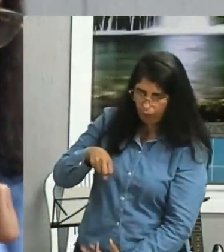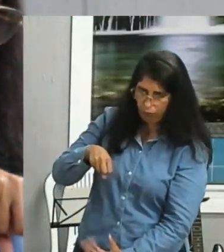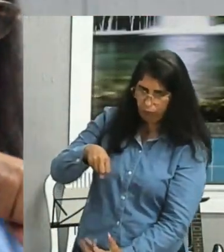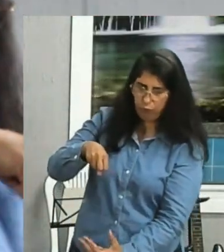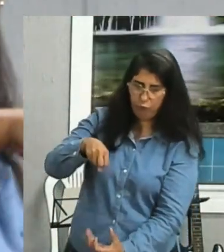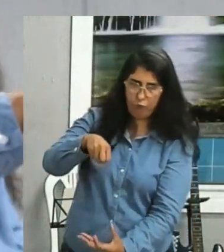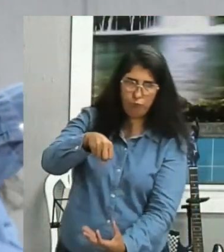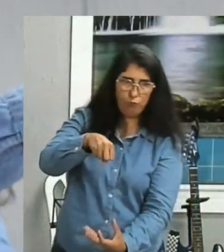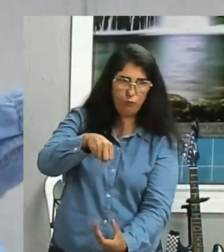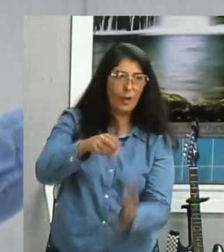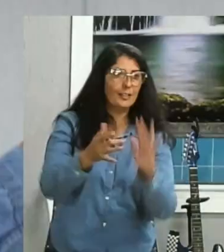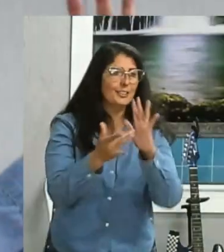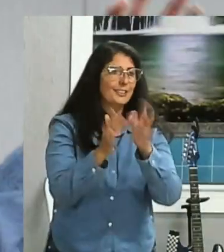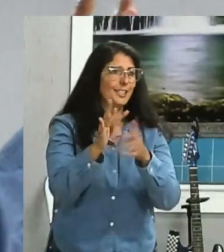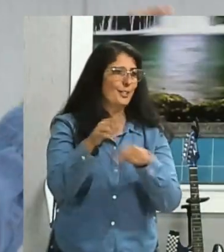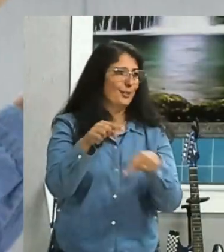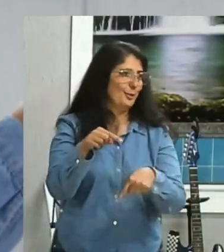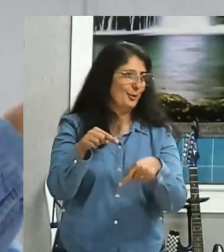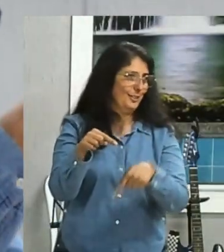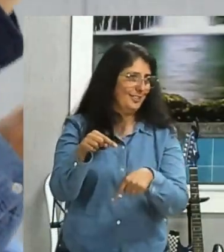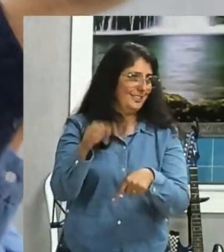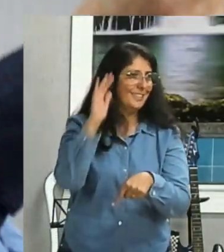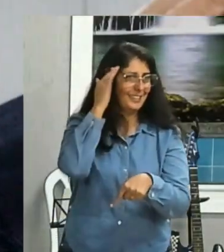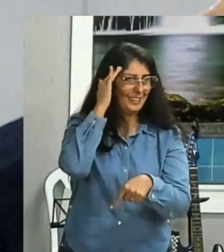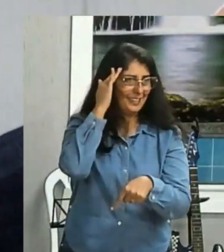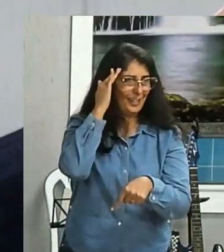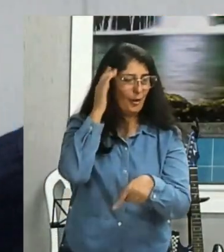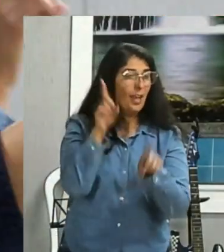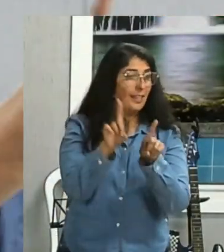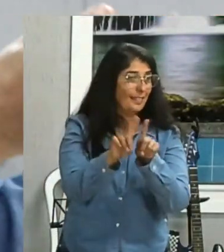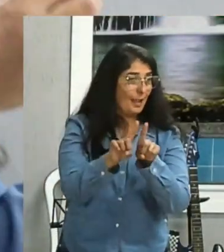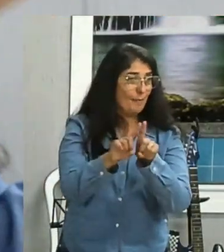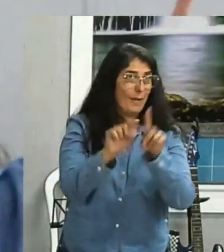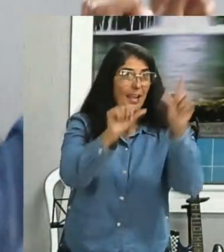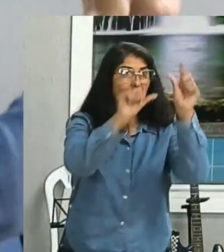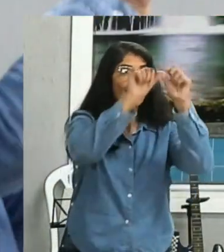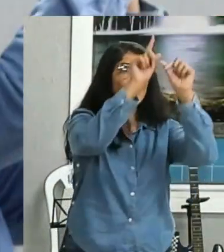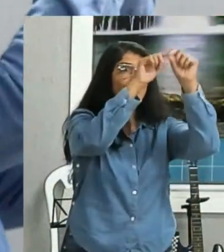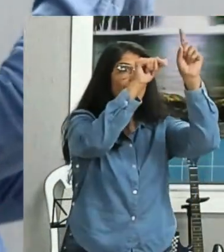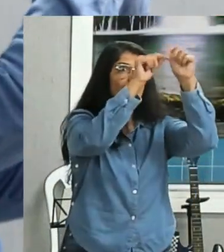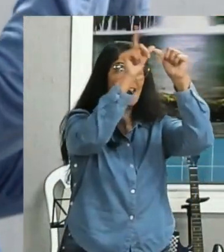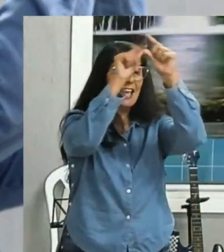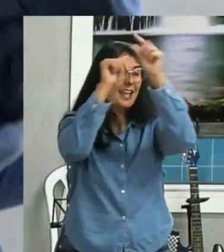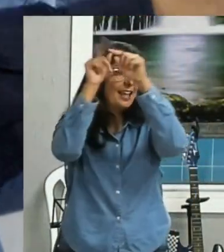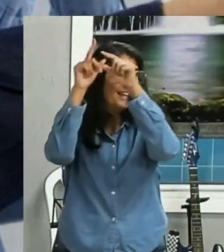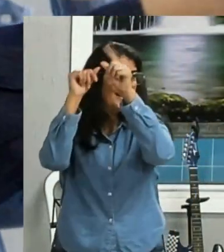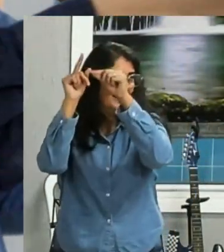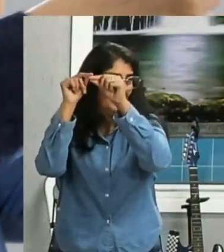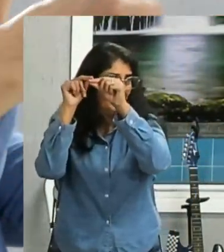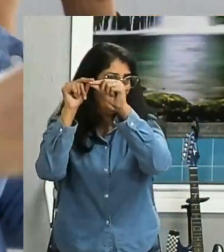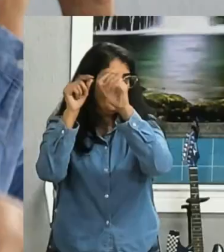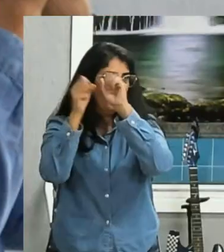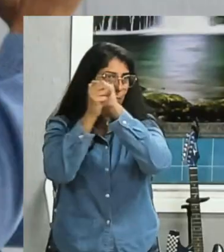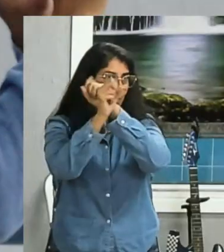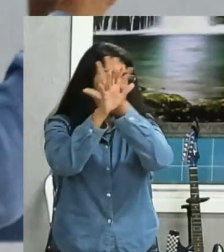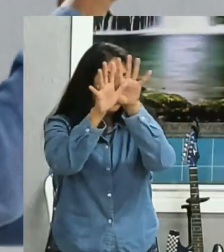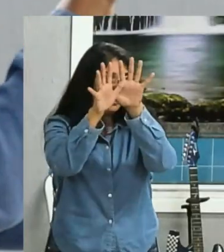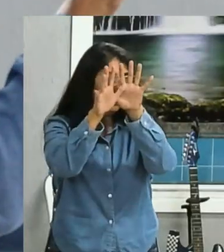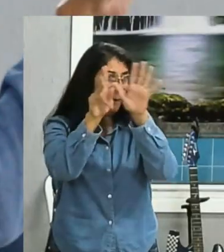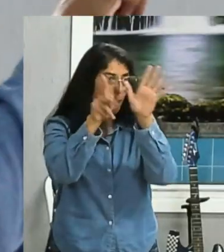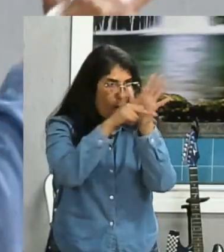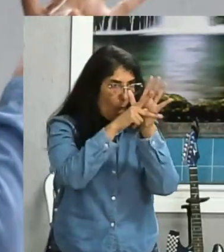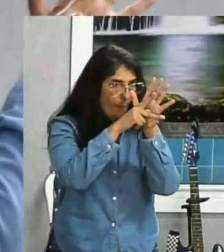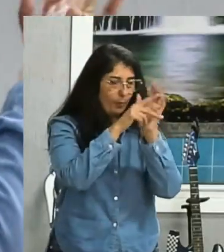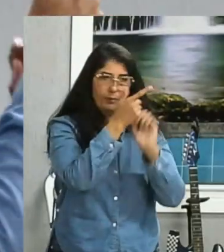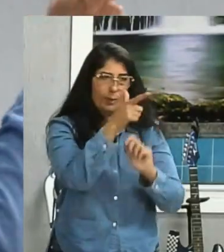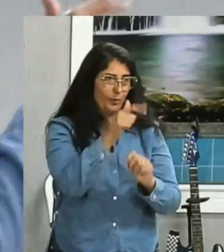estrelas emitem ou refletem a luz, mas não luz própria. Assim